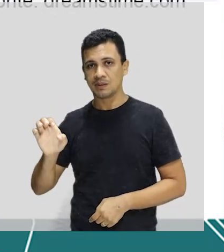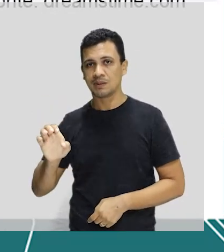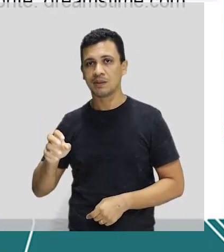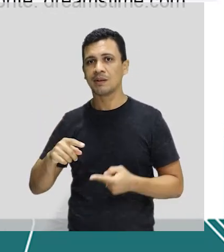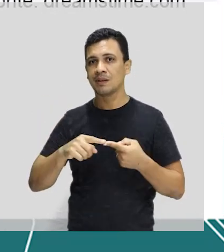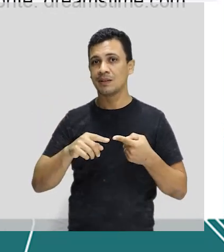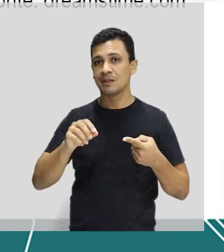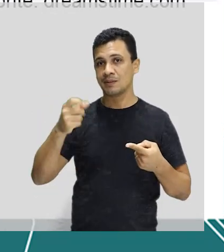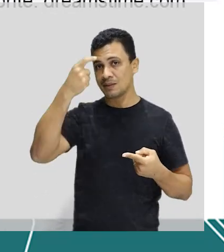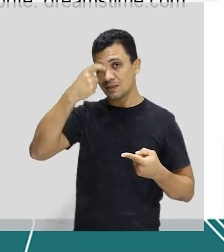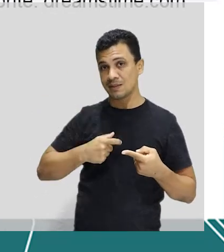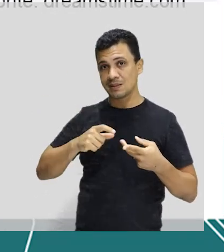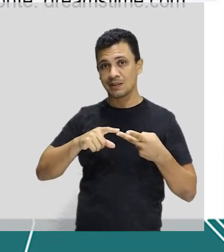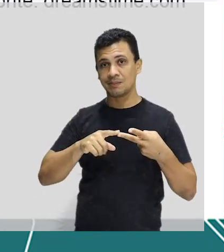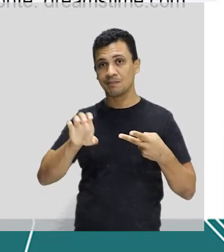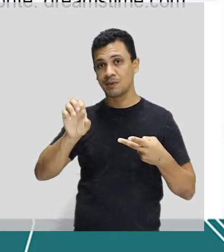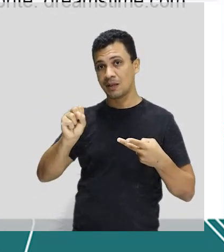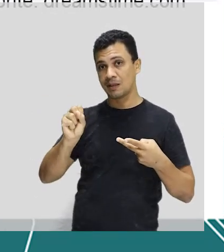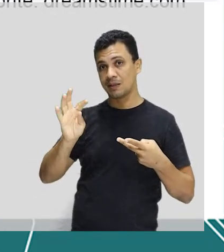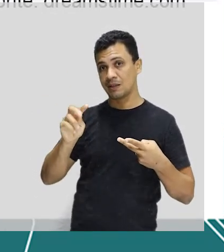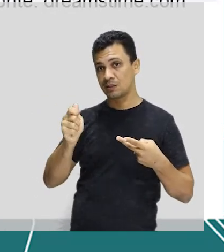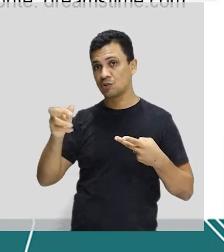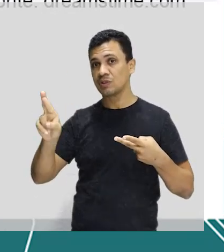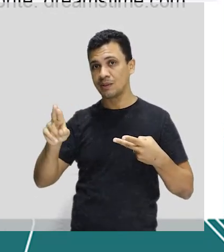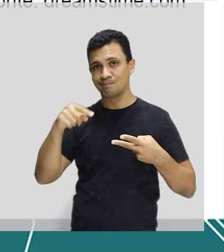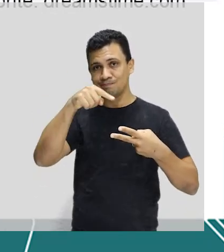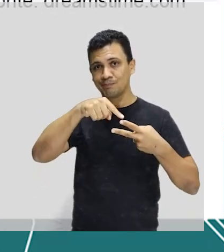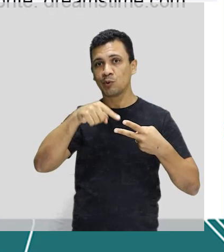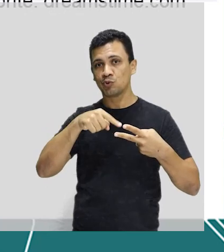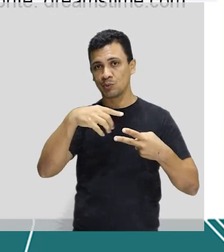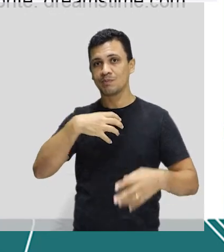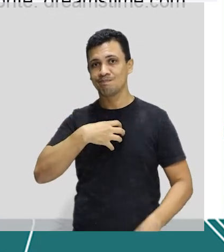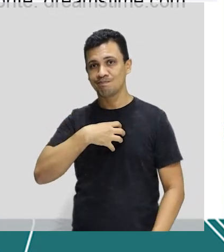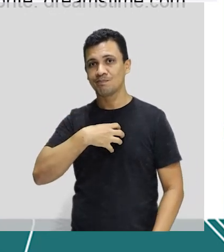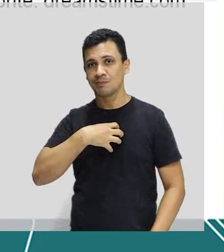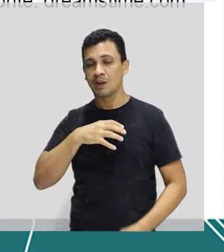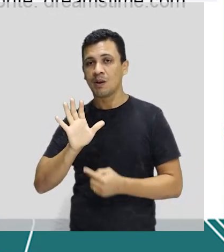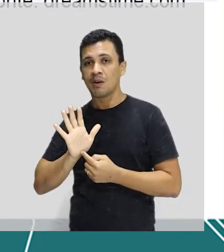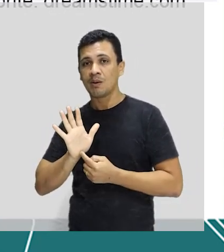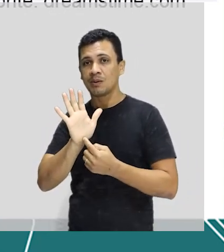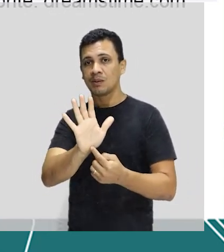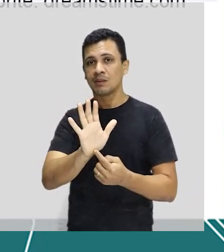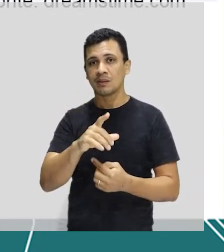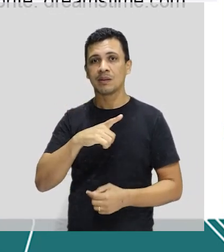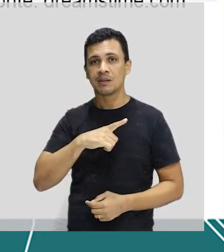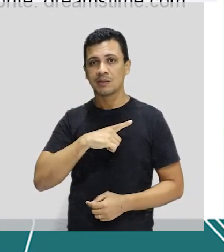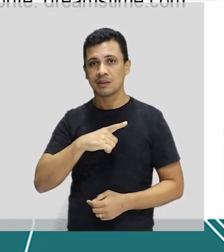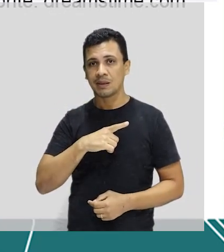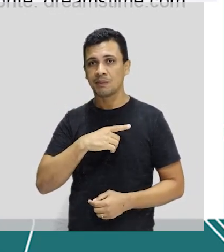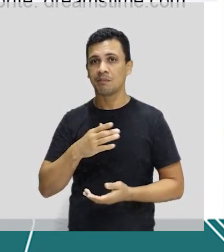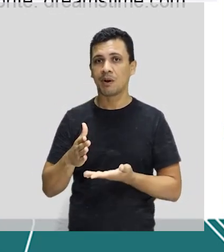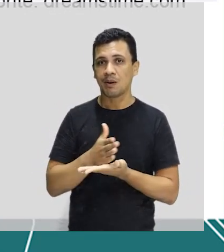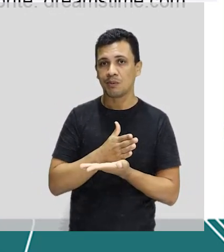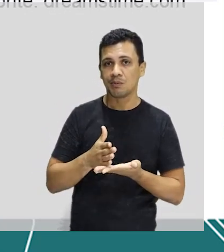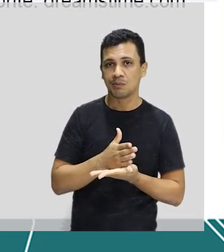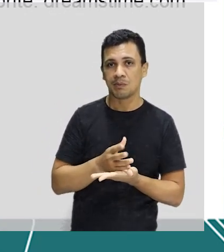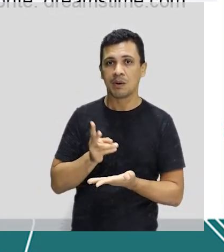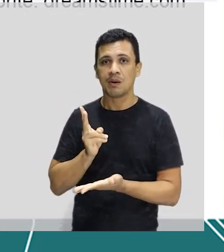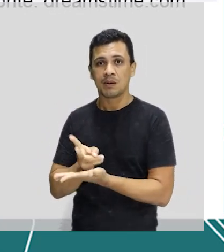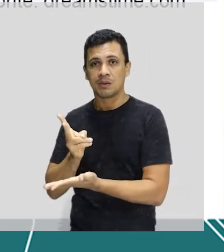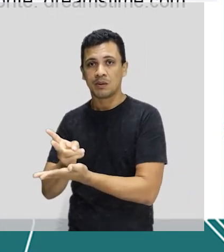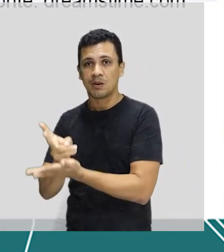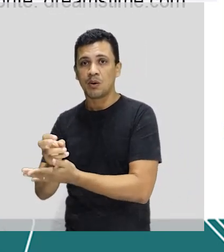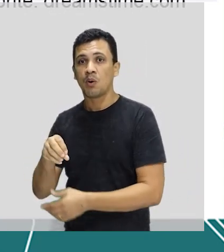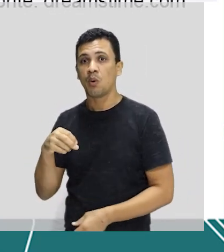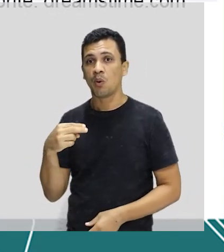ou estar. Então, ele acumula os dois sentidos, tanto para representar condições ou qualidades permanentes ou